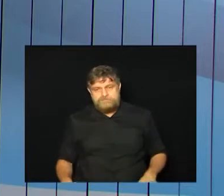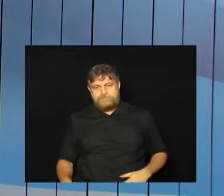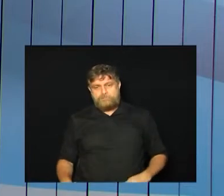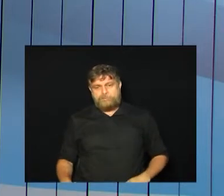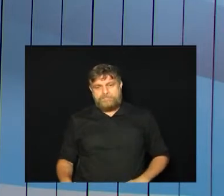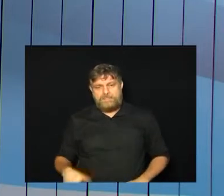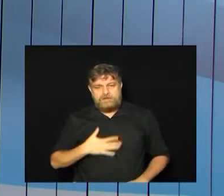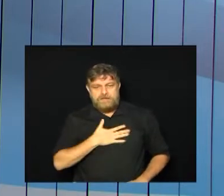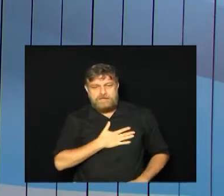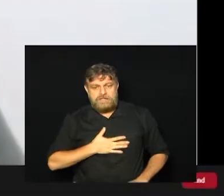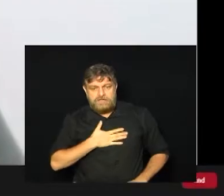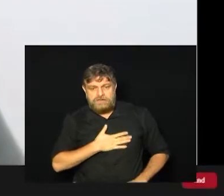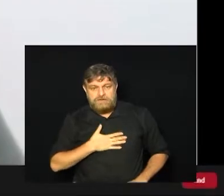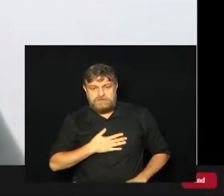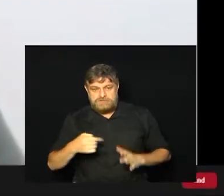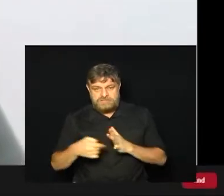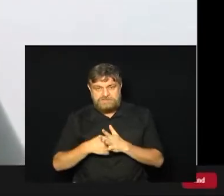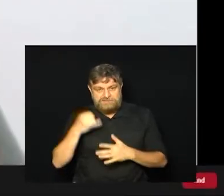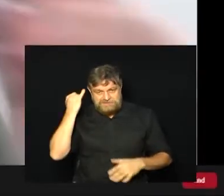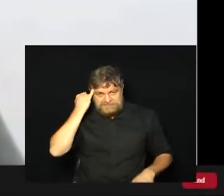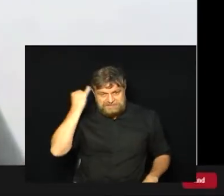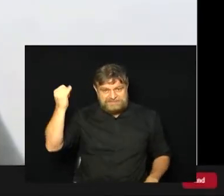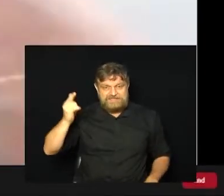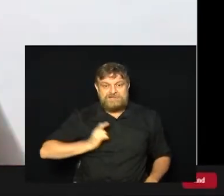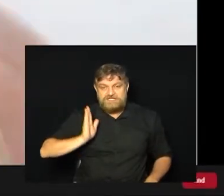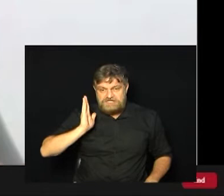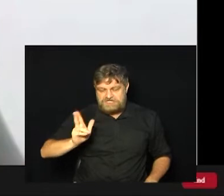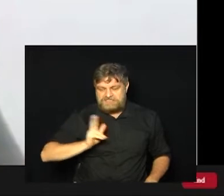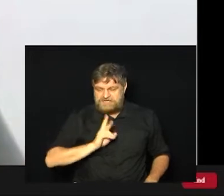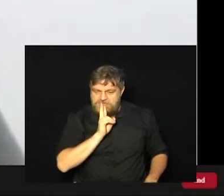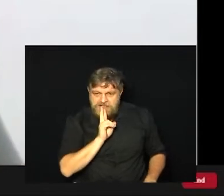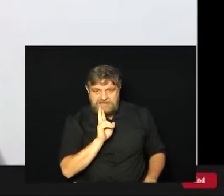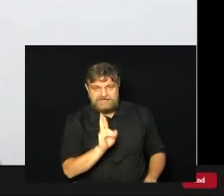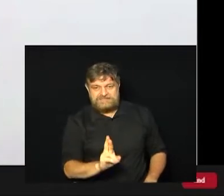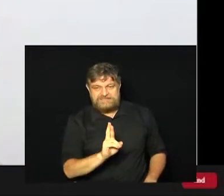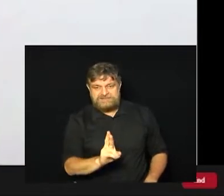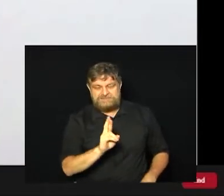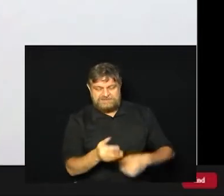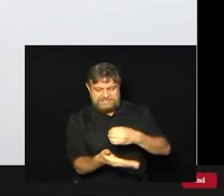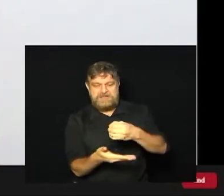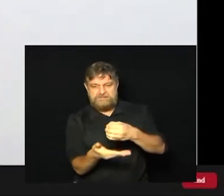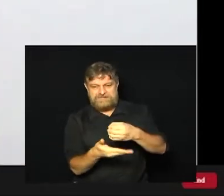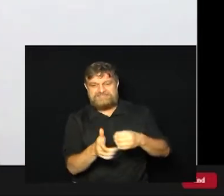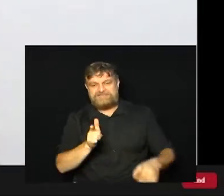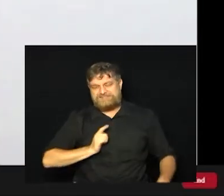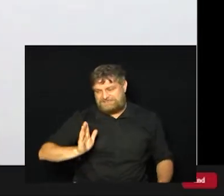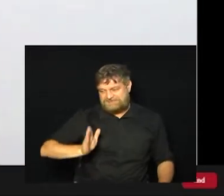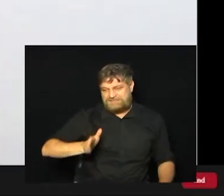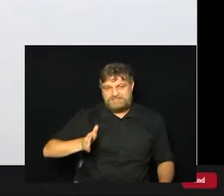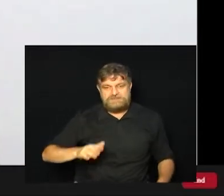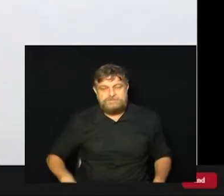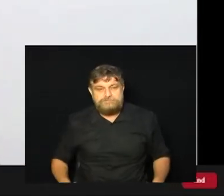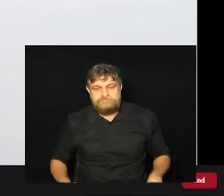Eu gosto de perguntas inteligentes porque nelas já habitam, né, o cerne da resposta. Olha